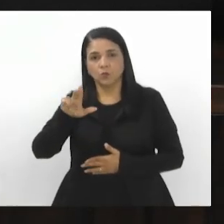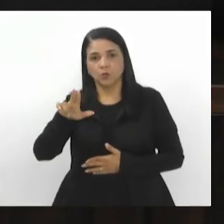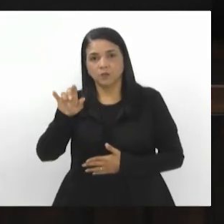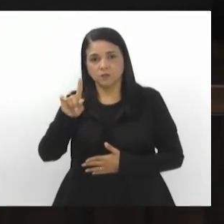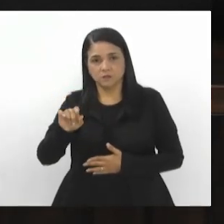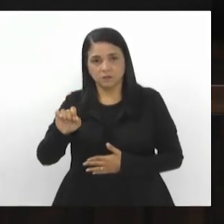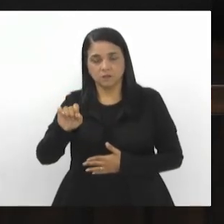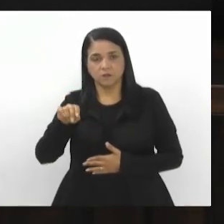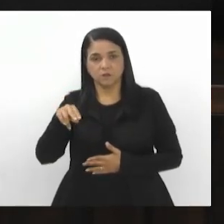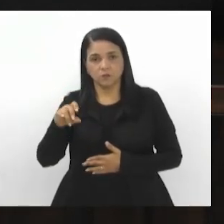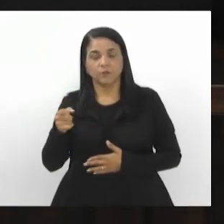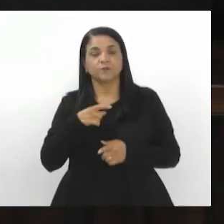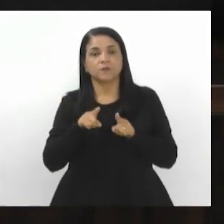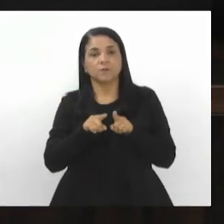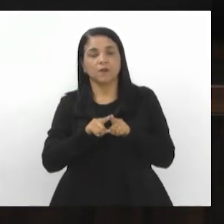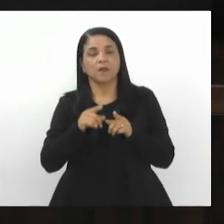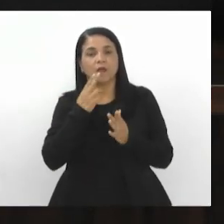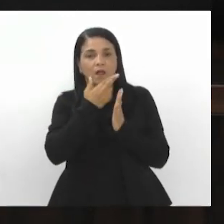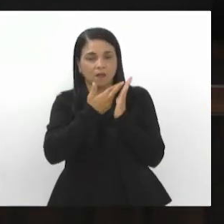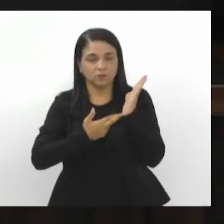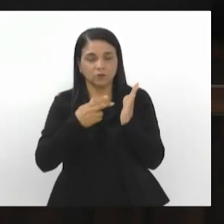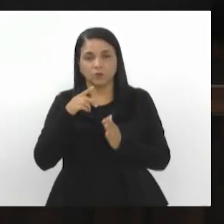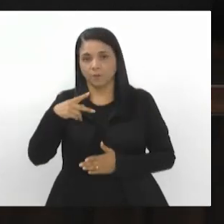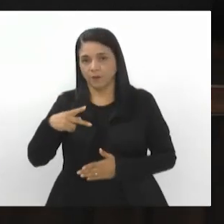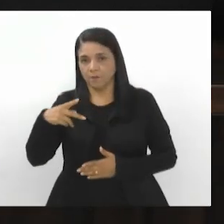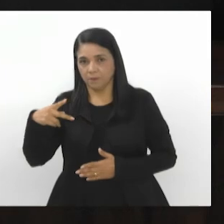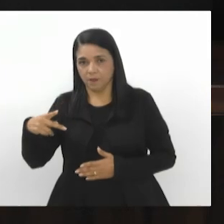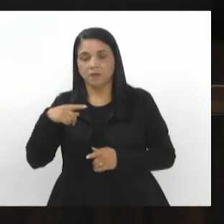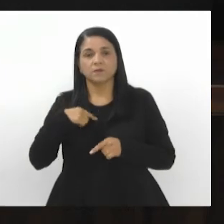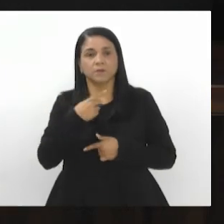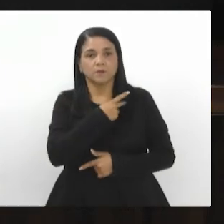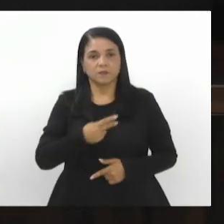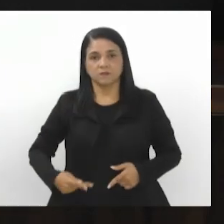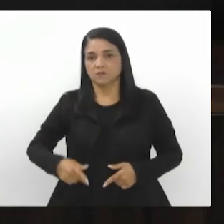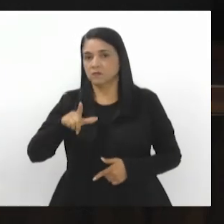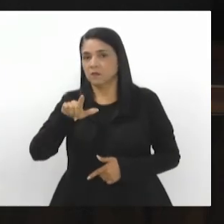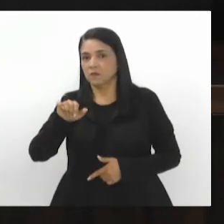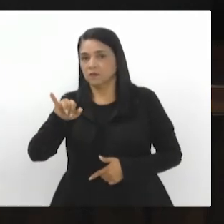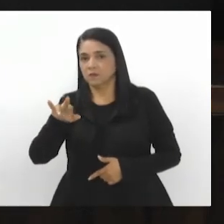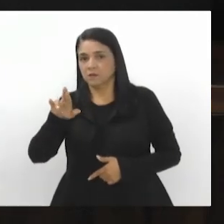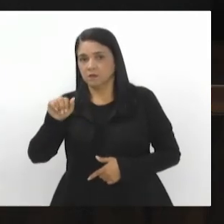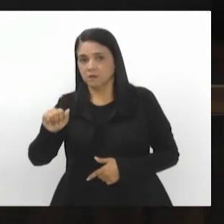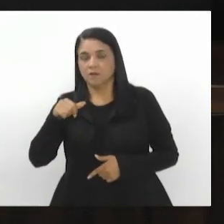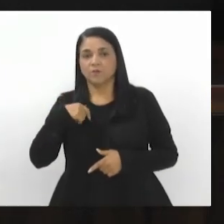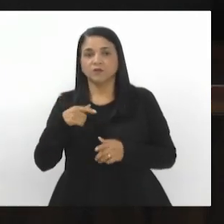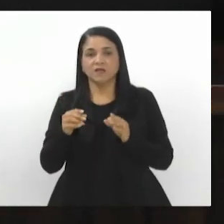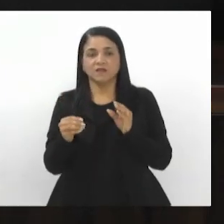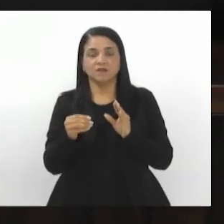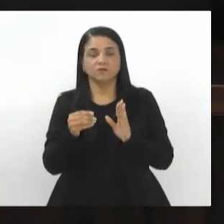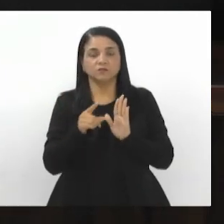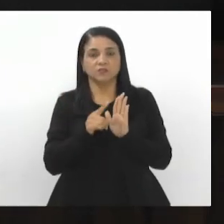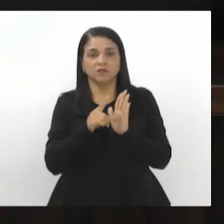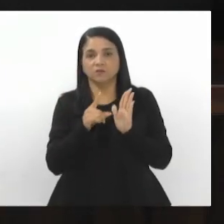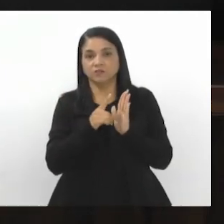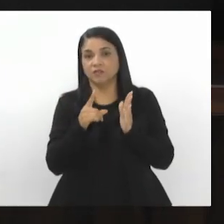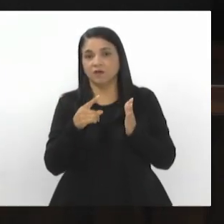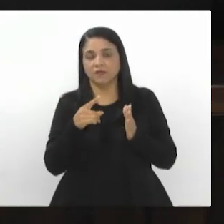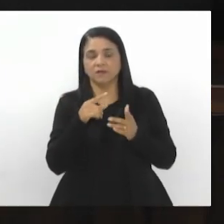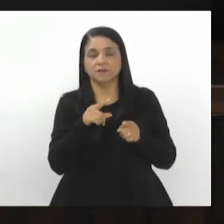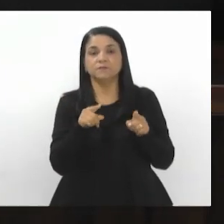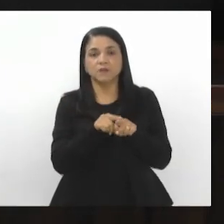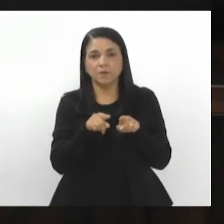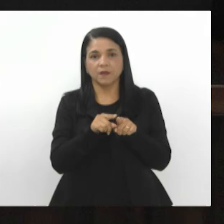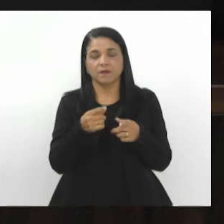líder do PP, e ao presidente Lira também. Eu gostaria de congratulá-los, porque eu acho que isso, depois